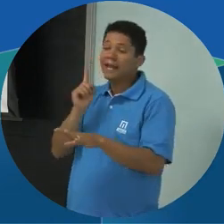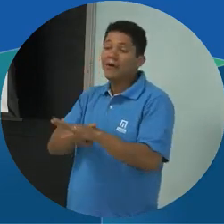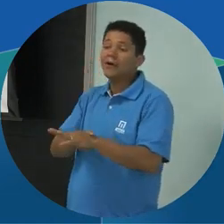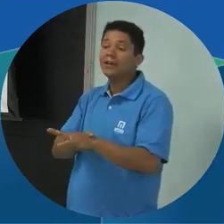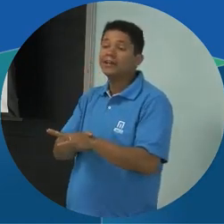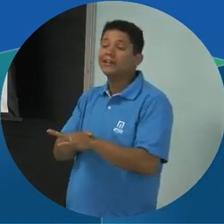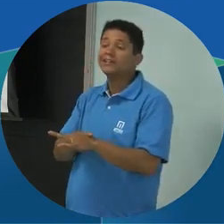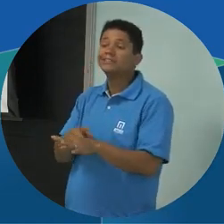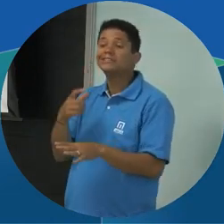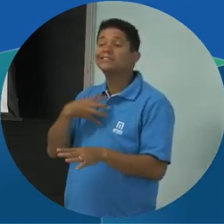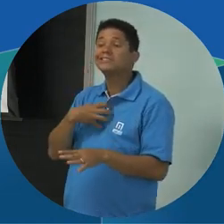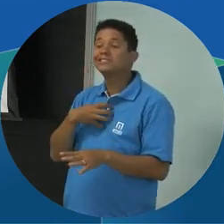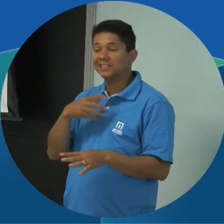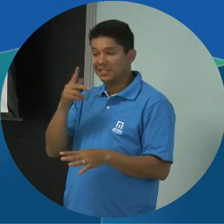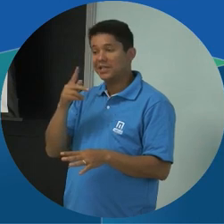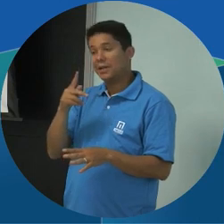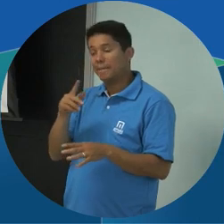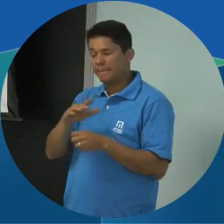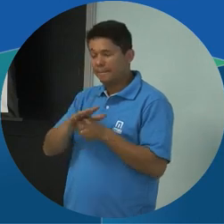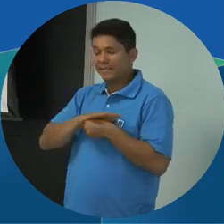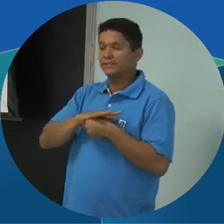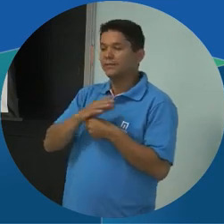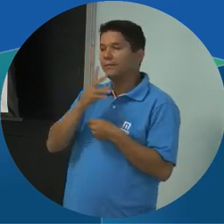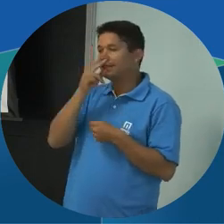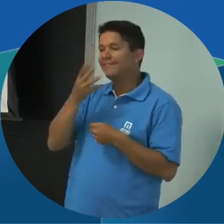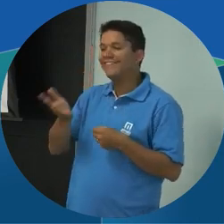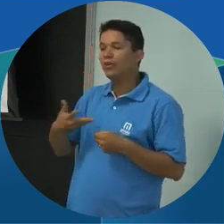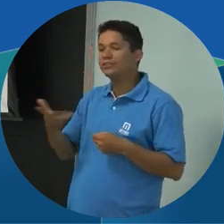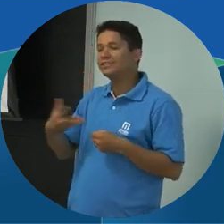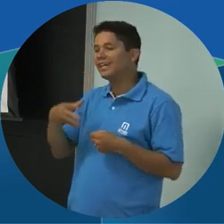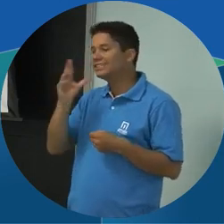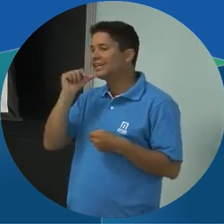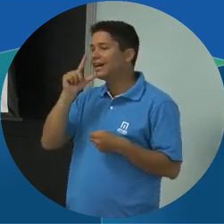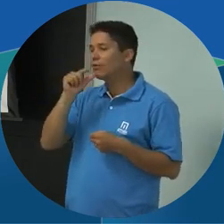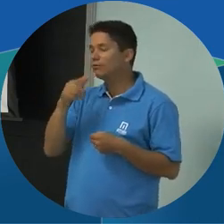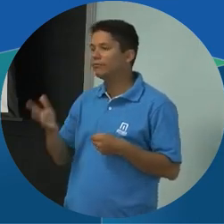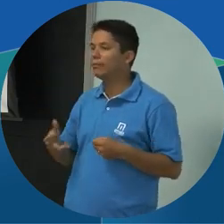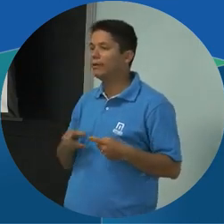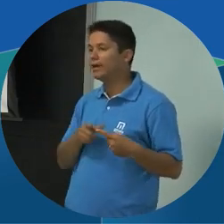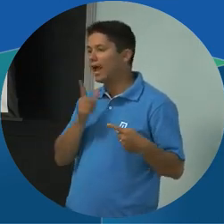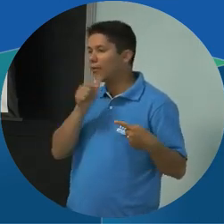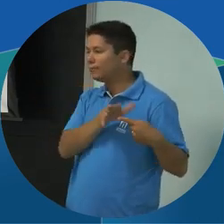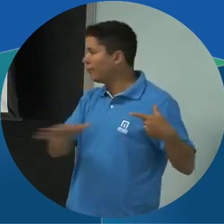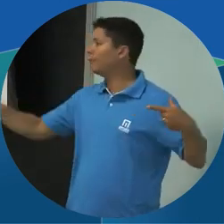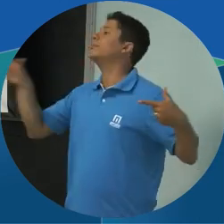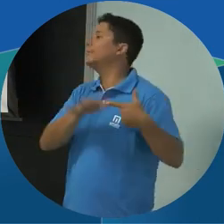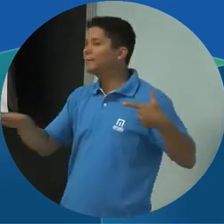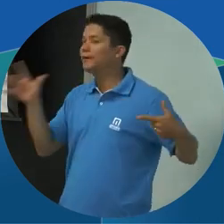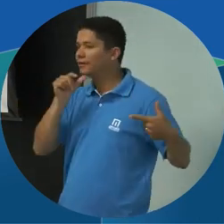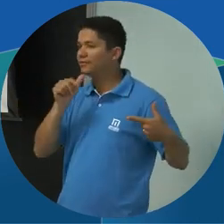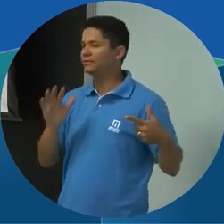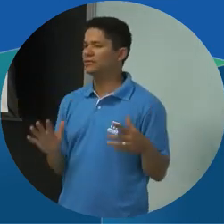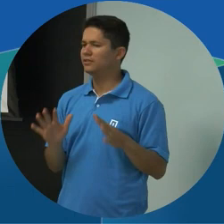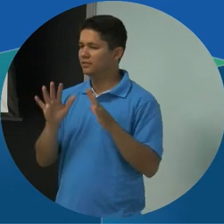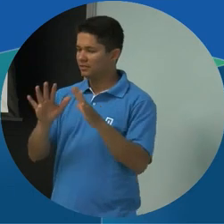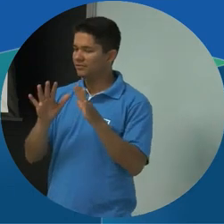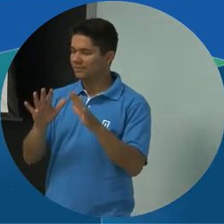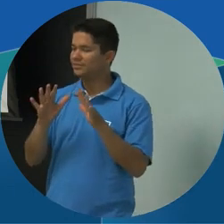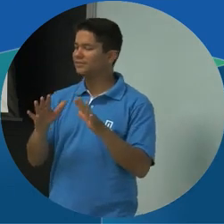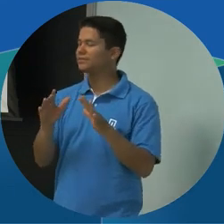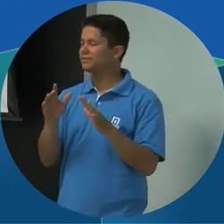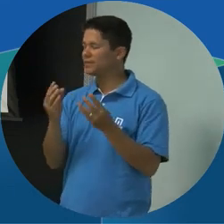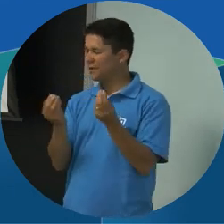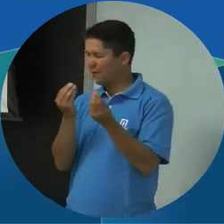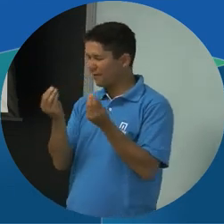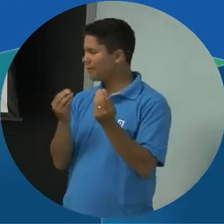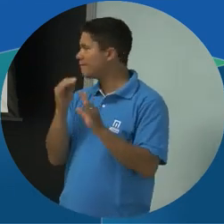relaciona o quê? A velocidade da água. Tá? Para vocês terem aqui, fazerem uma correlação, então,